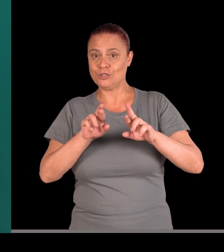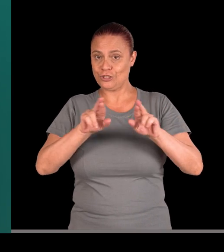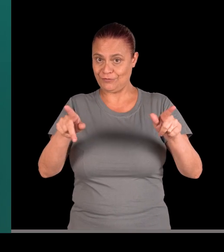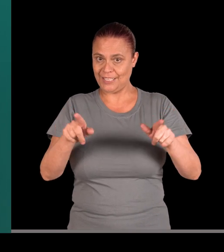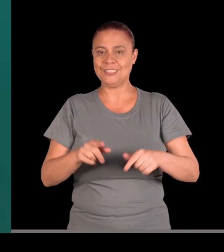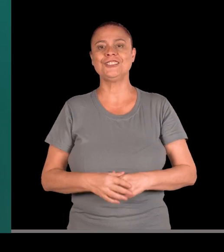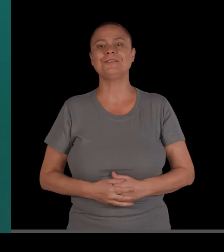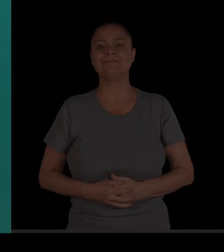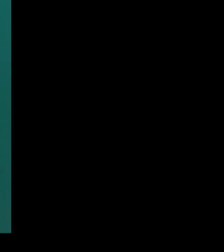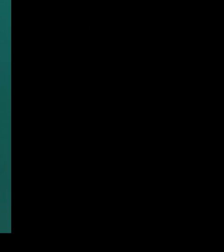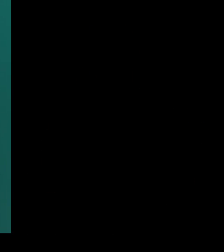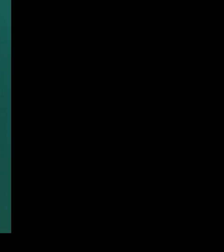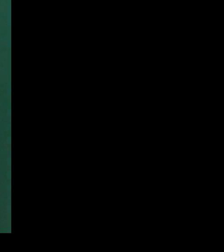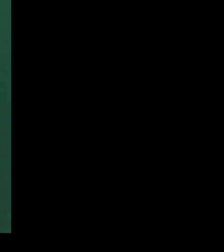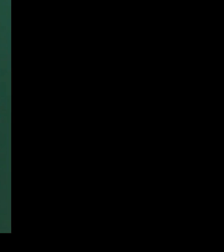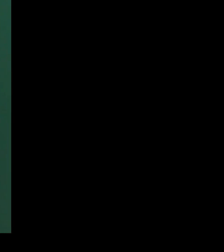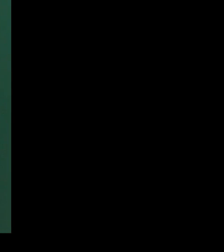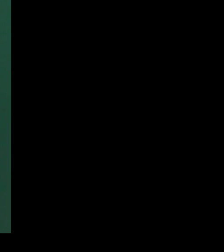denominadores diferentes.